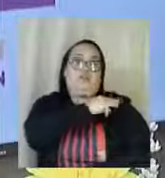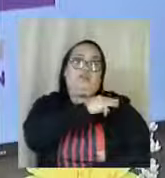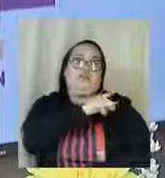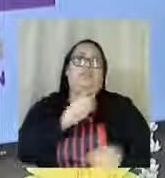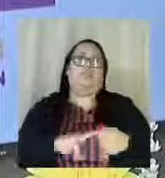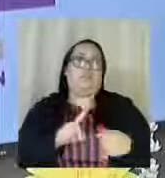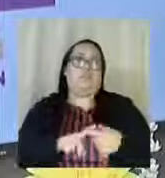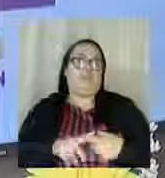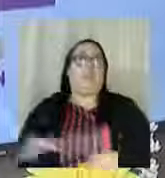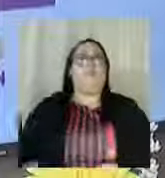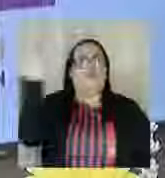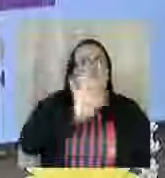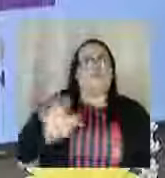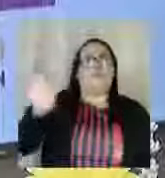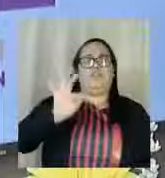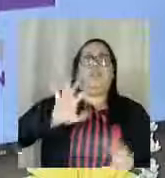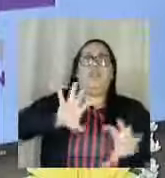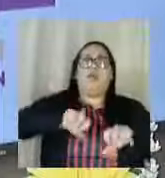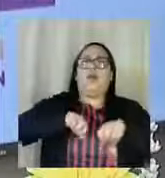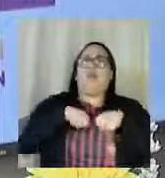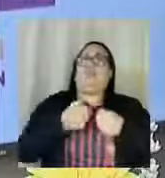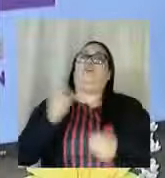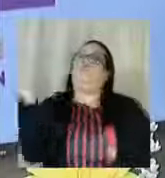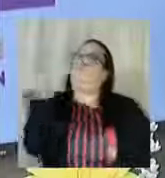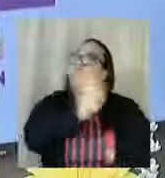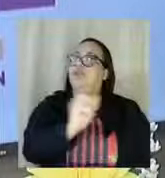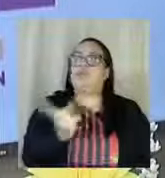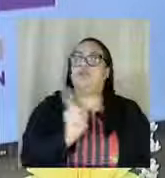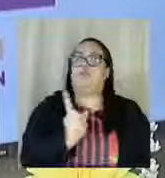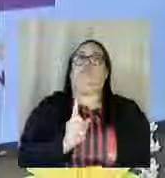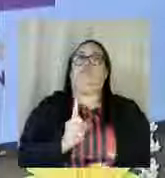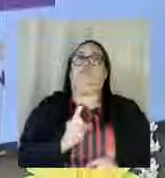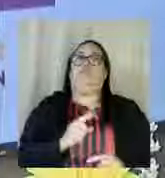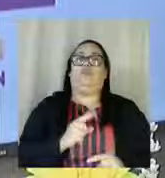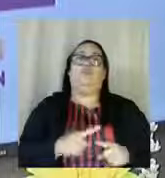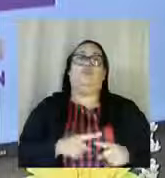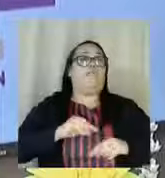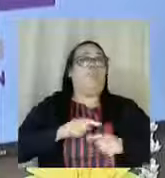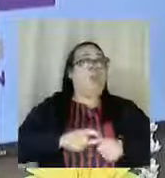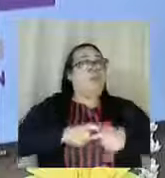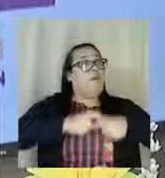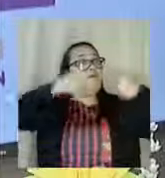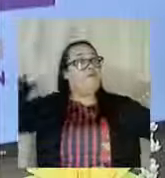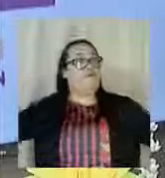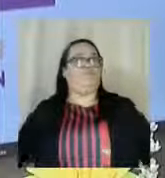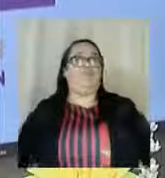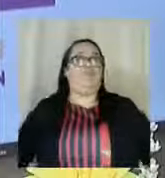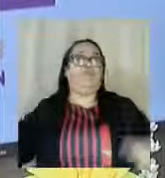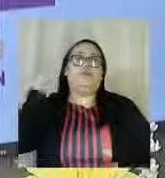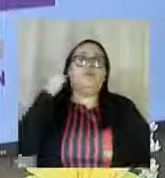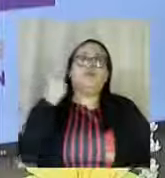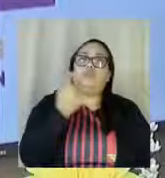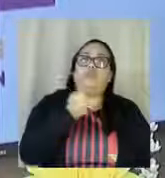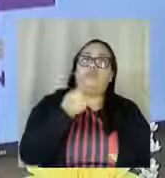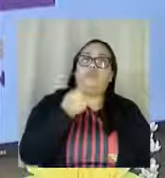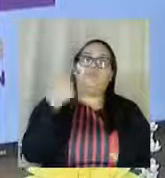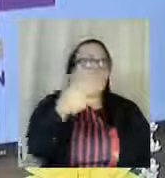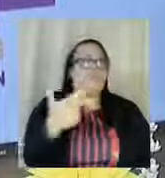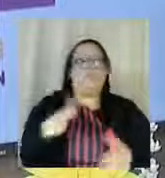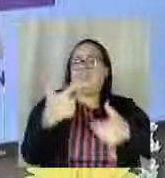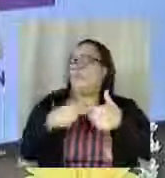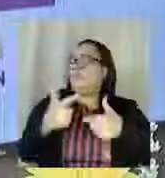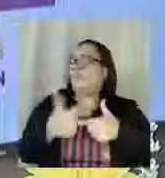não é porque eles não têm potencialidade não, gente. A expressiva maioria, quase que a sua totalidade dos surdos, não tem nenhum